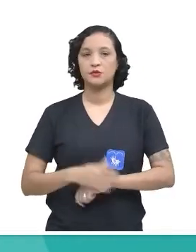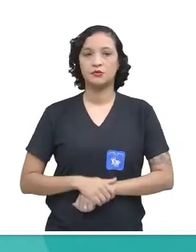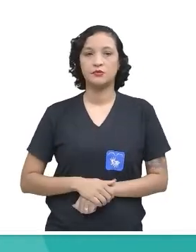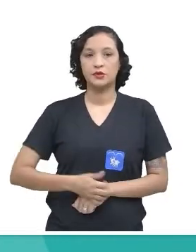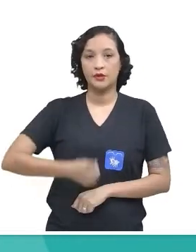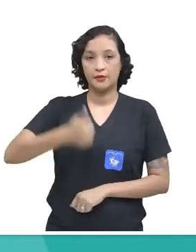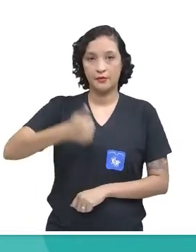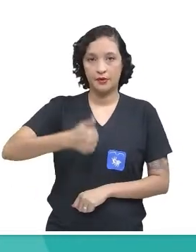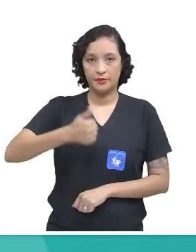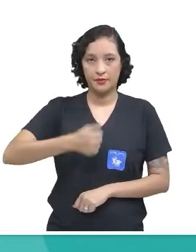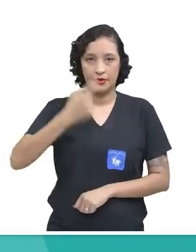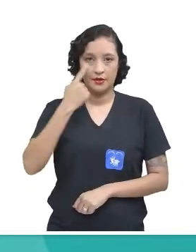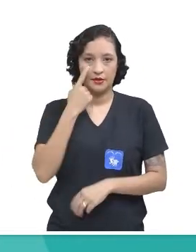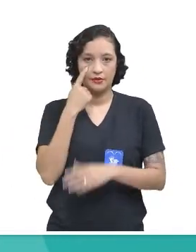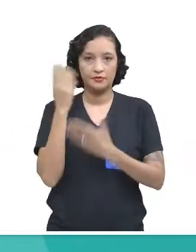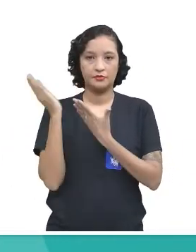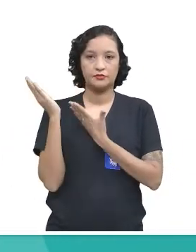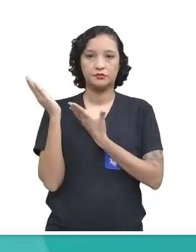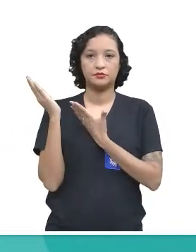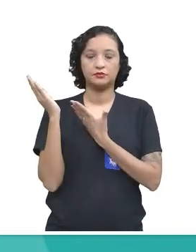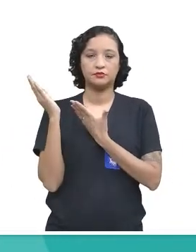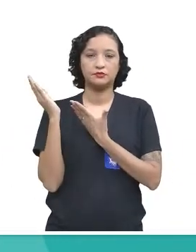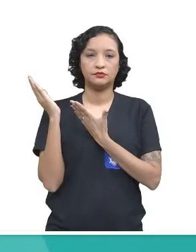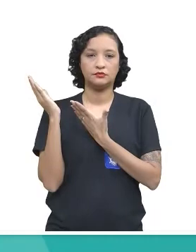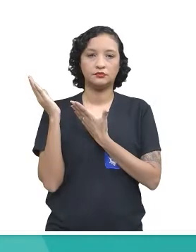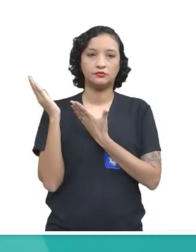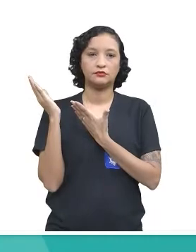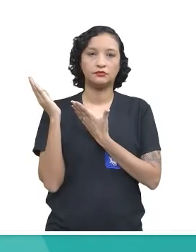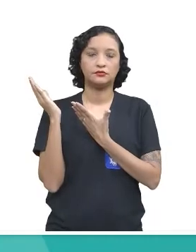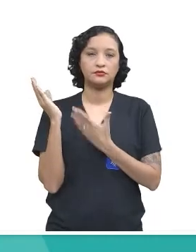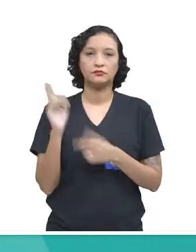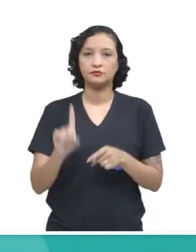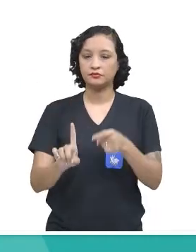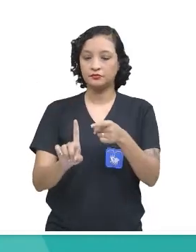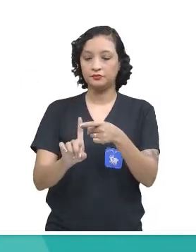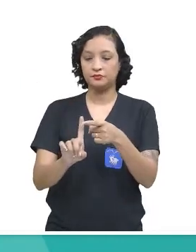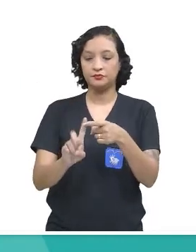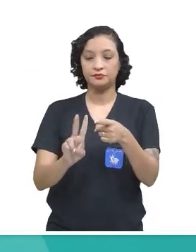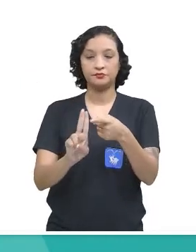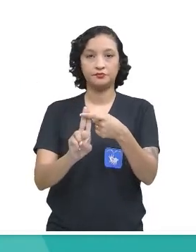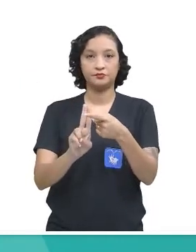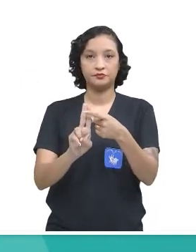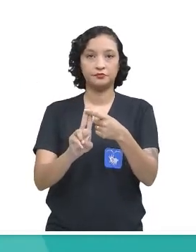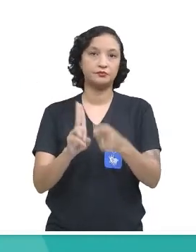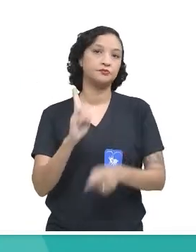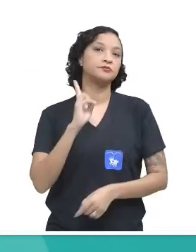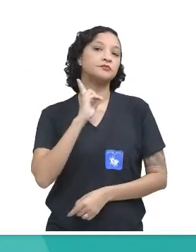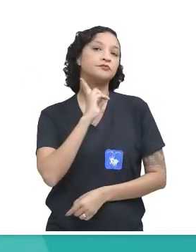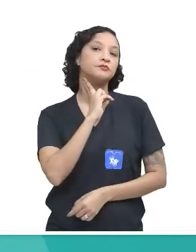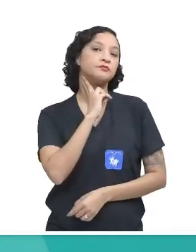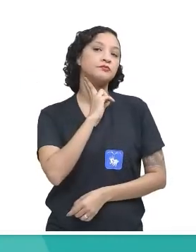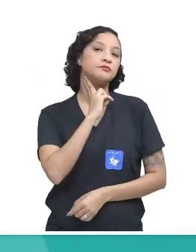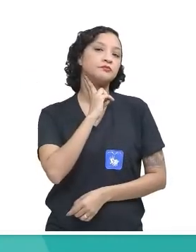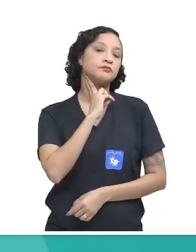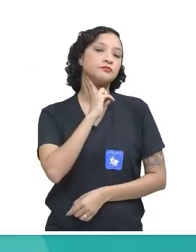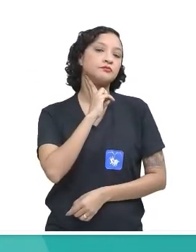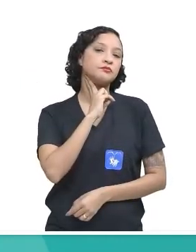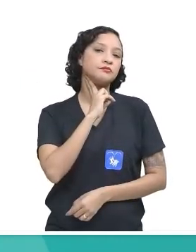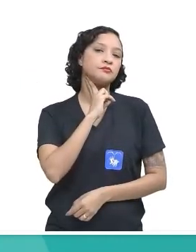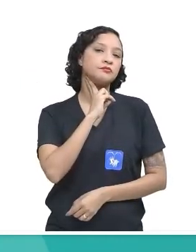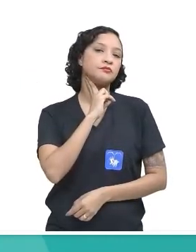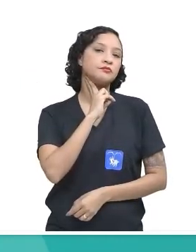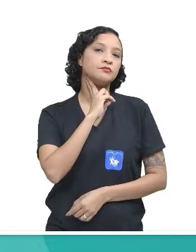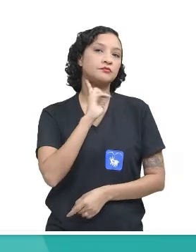delas, observem bem, o dedo indicador e médio na parte lateral do pescoço. Bom, o